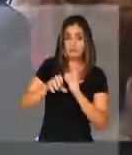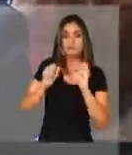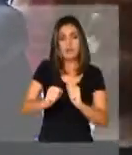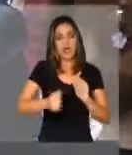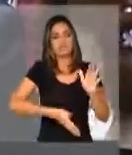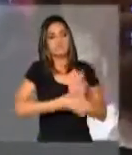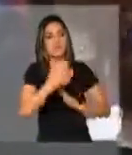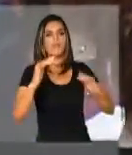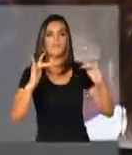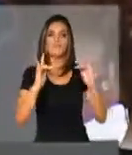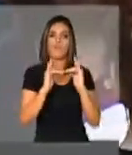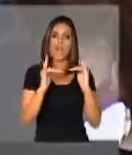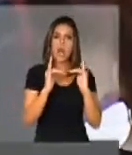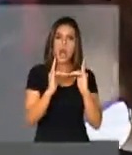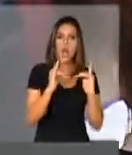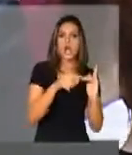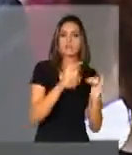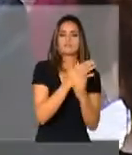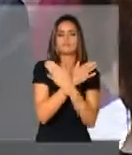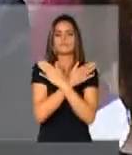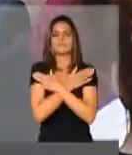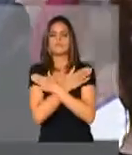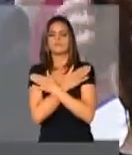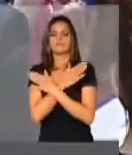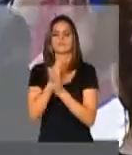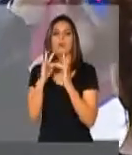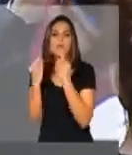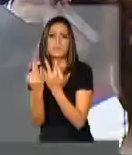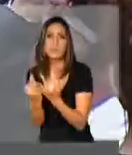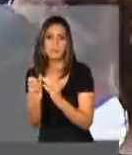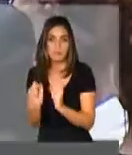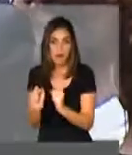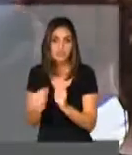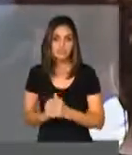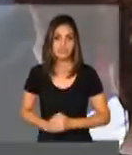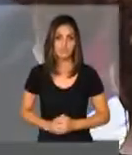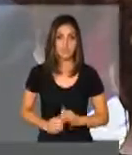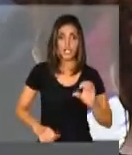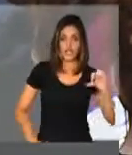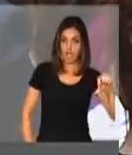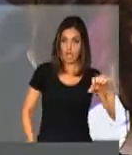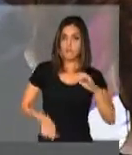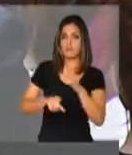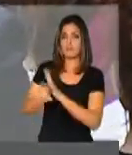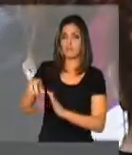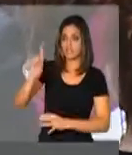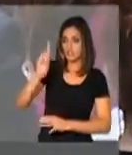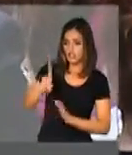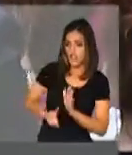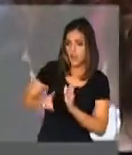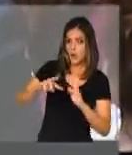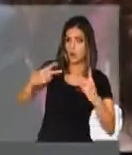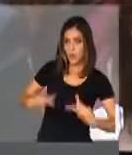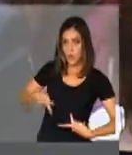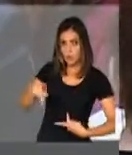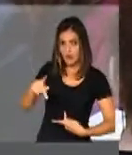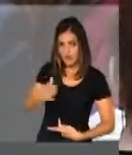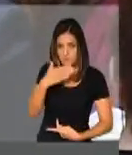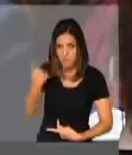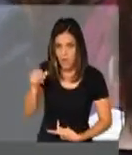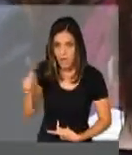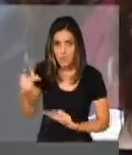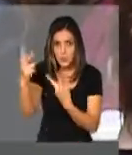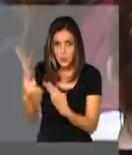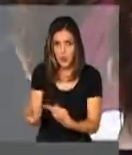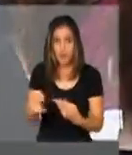os velórios de parentes e familiares? Nove, direitos humanos vale para esses dois assassinos de